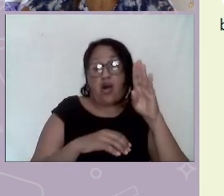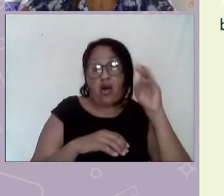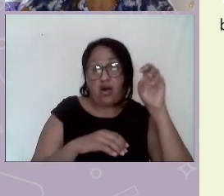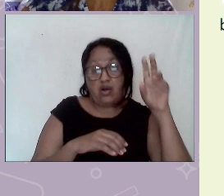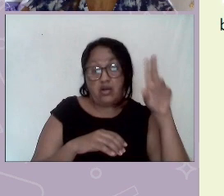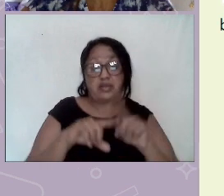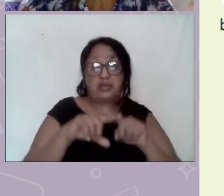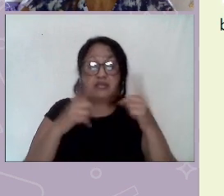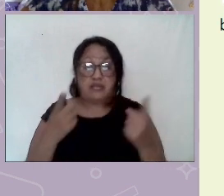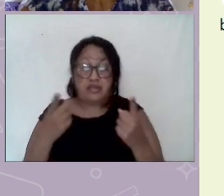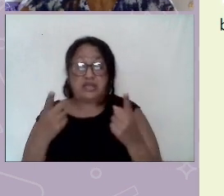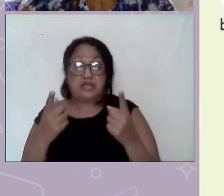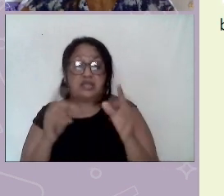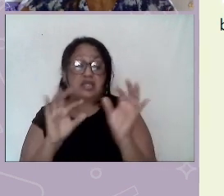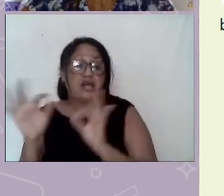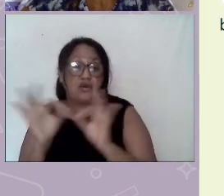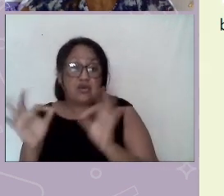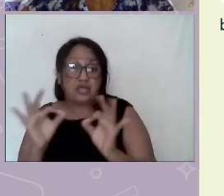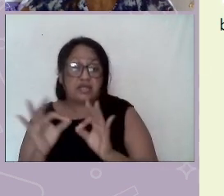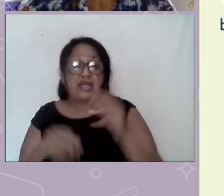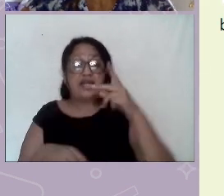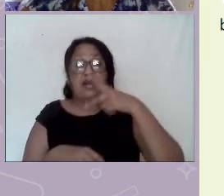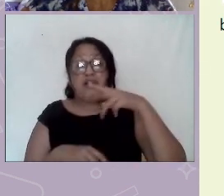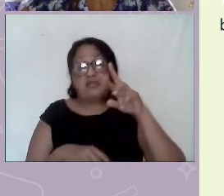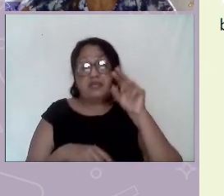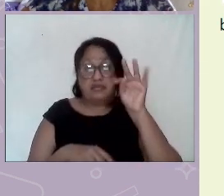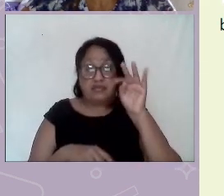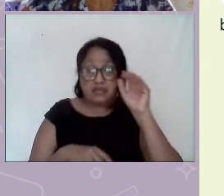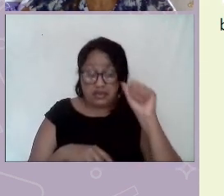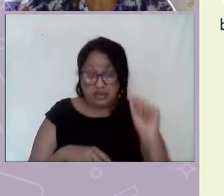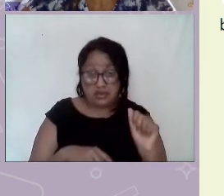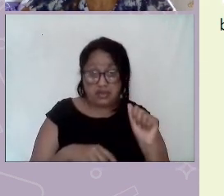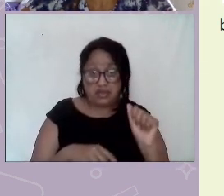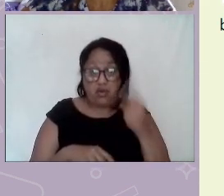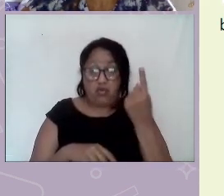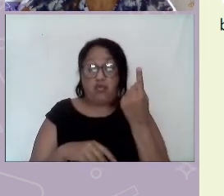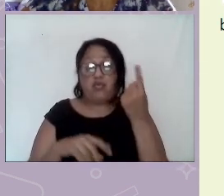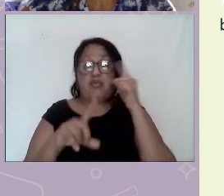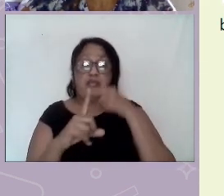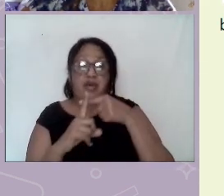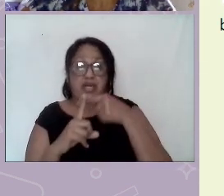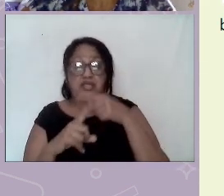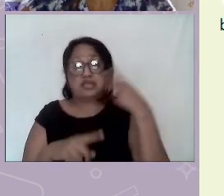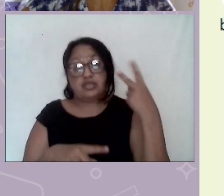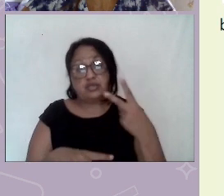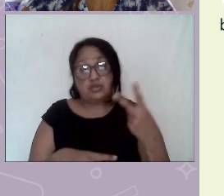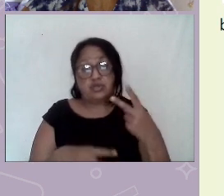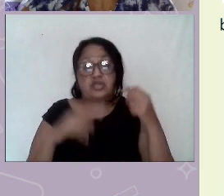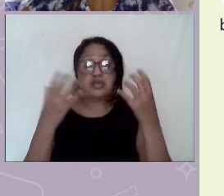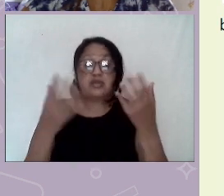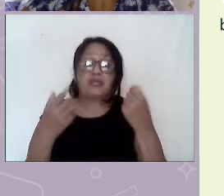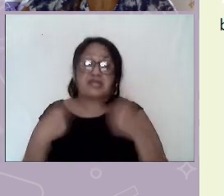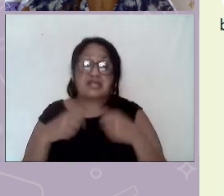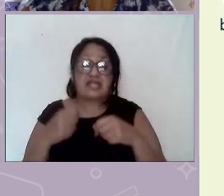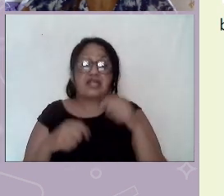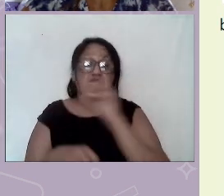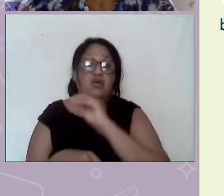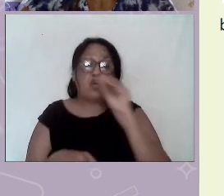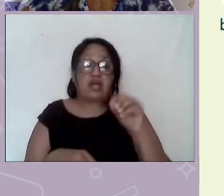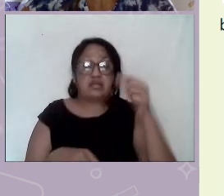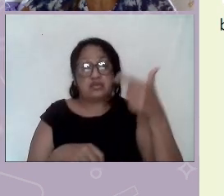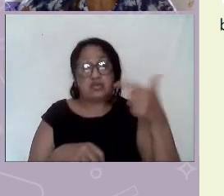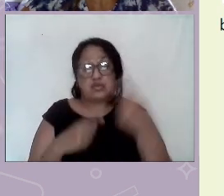aquoso tá certo e a prata 1 mais né 2 eu teria que colocar 2 porque aqui eu tenho 2